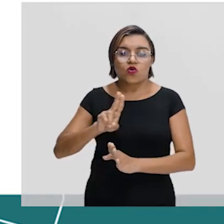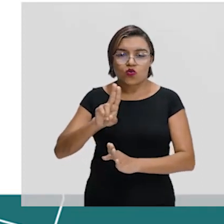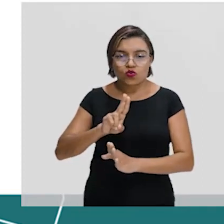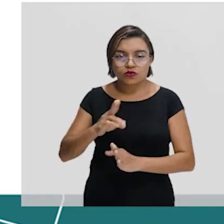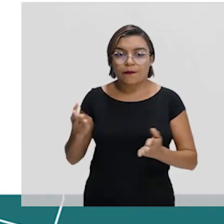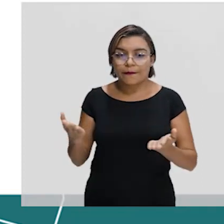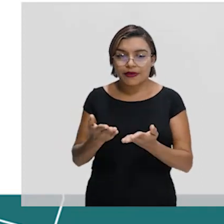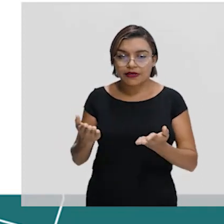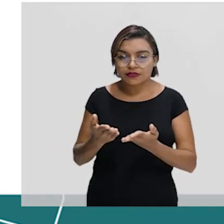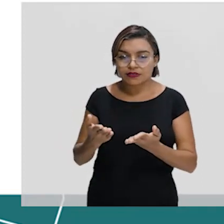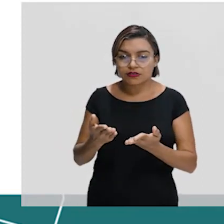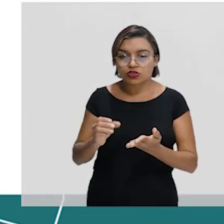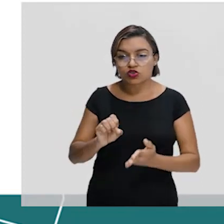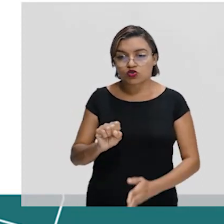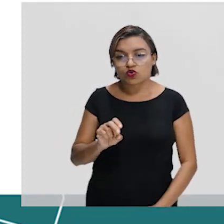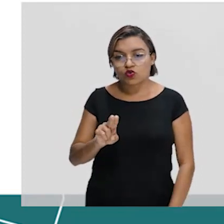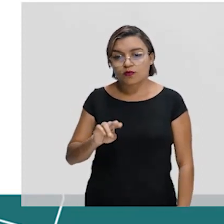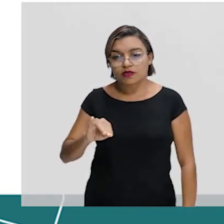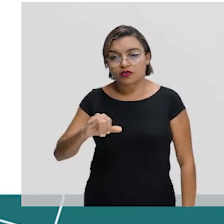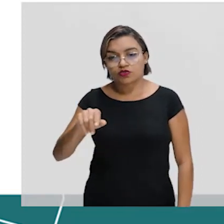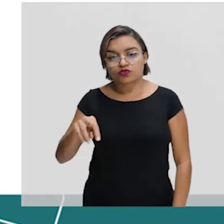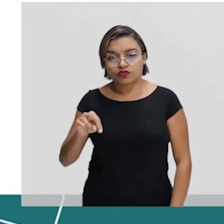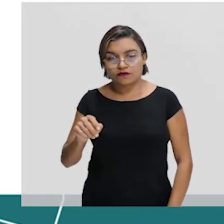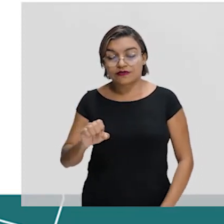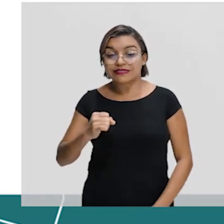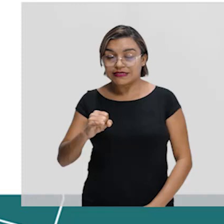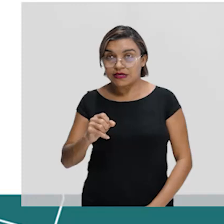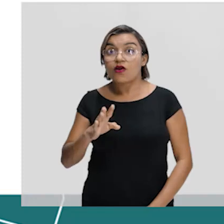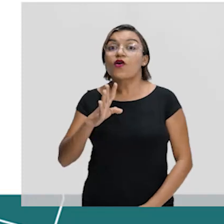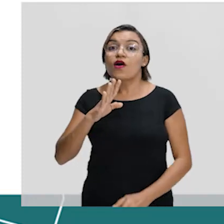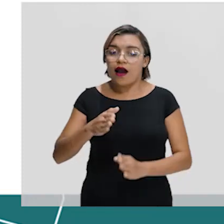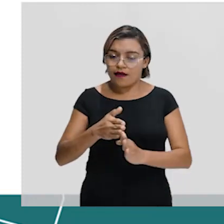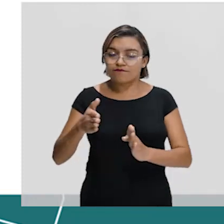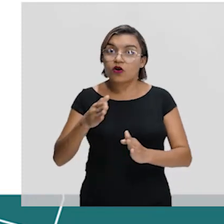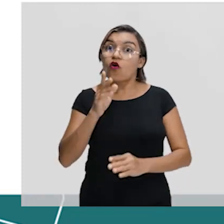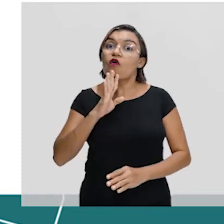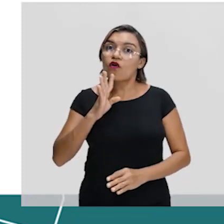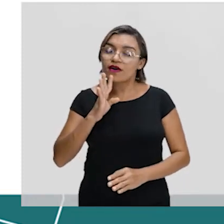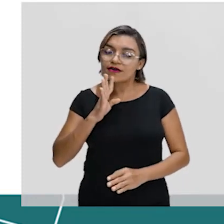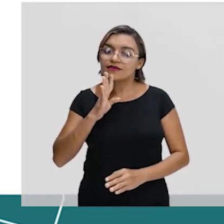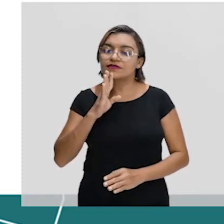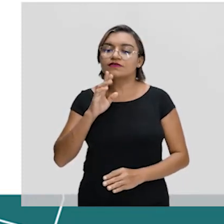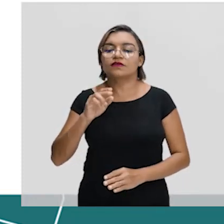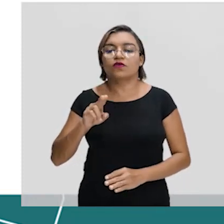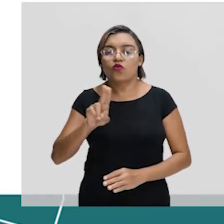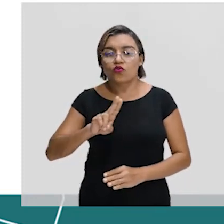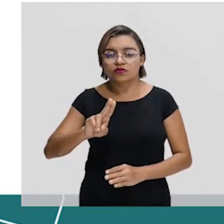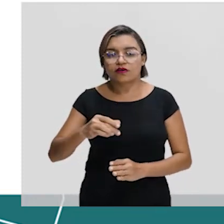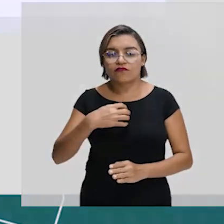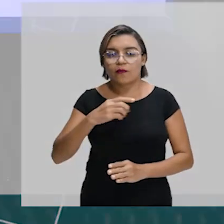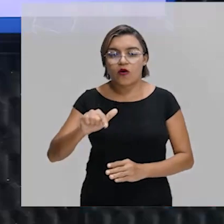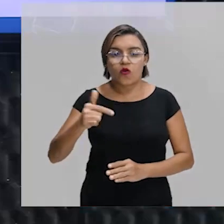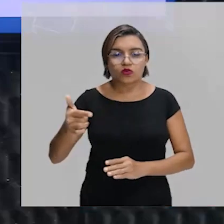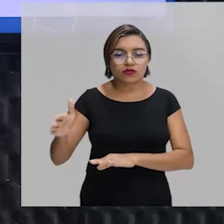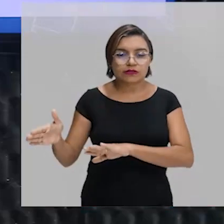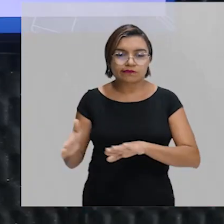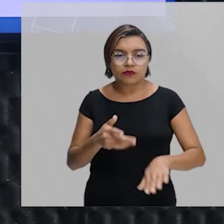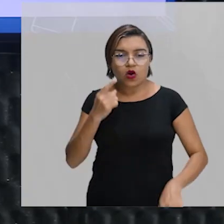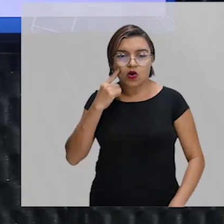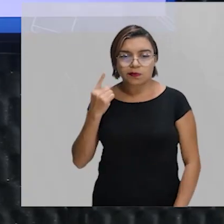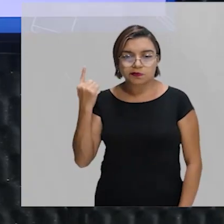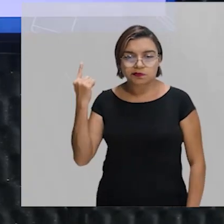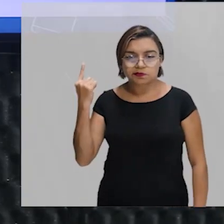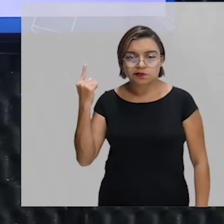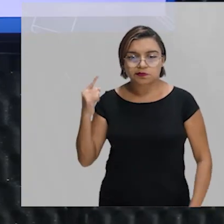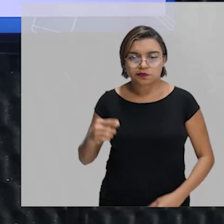é conhecido, eu utilizo o modo indicativo. Então, busco um auto que tenha alarma. Busco